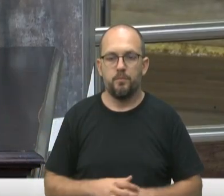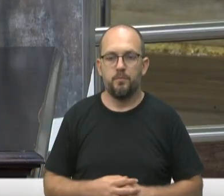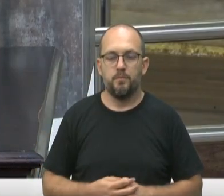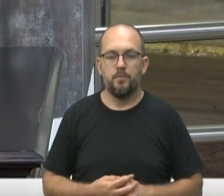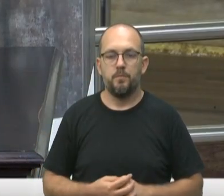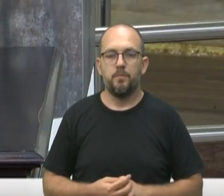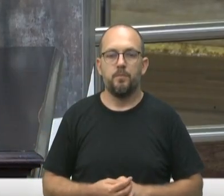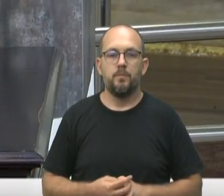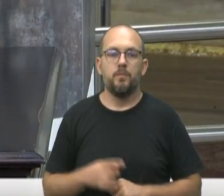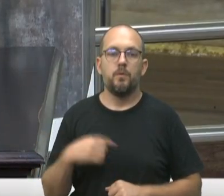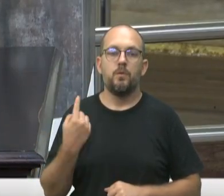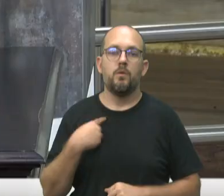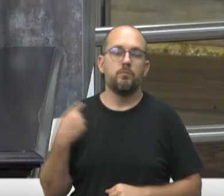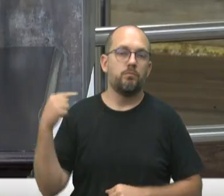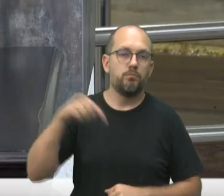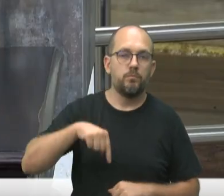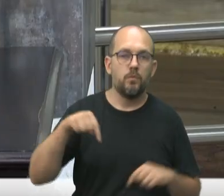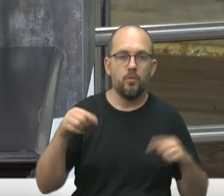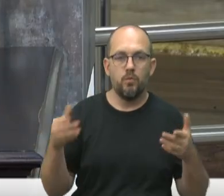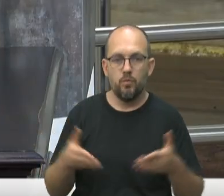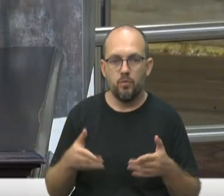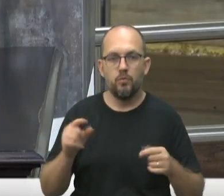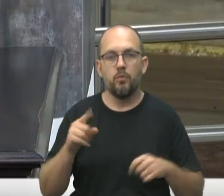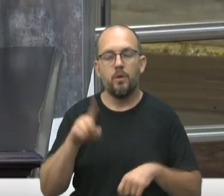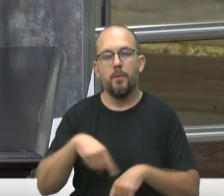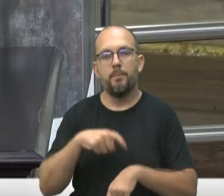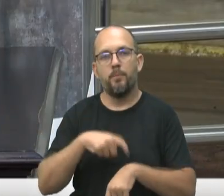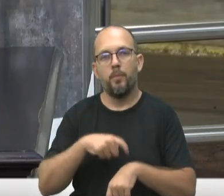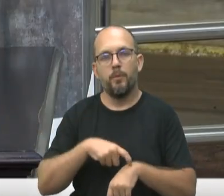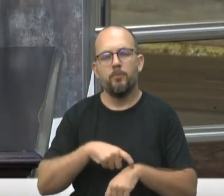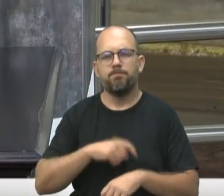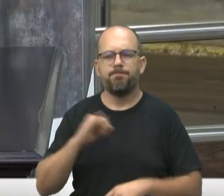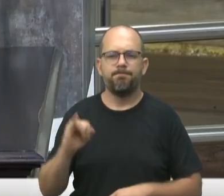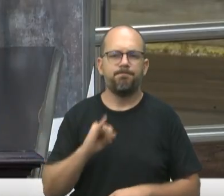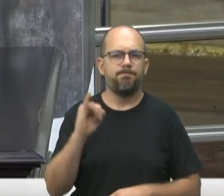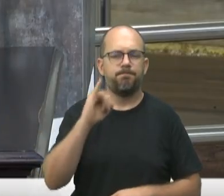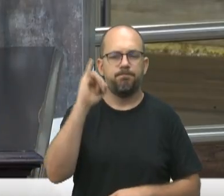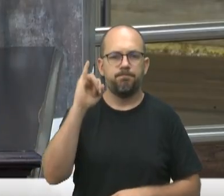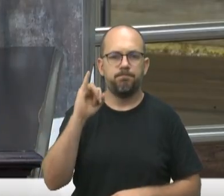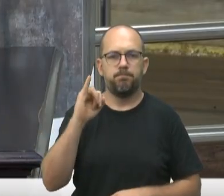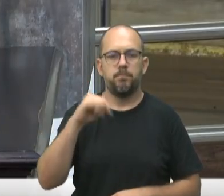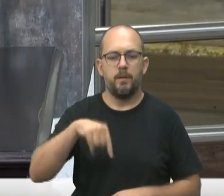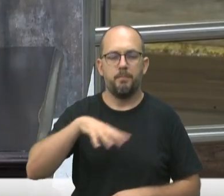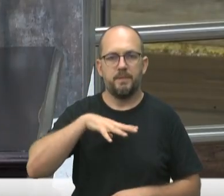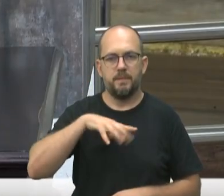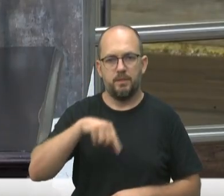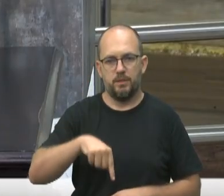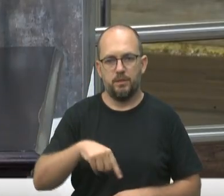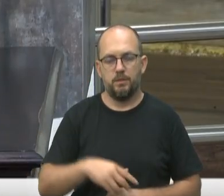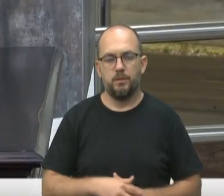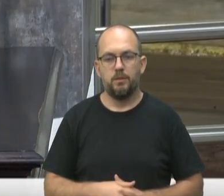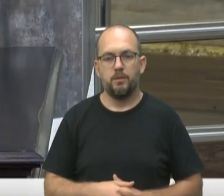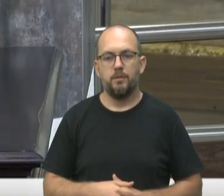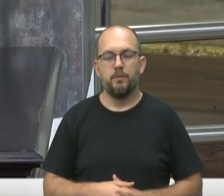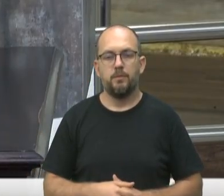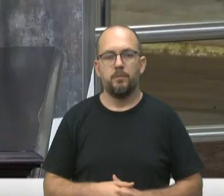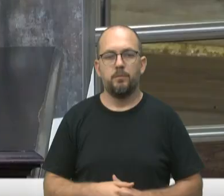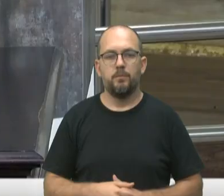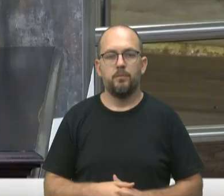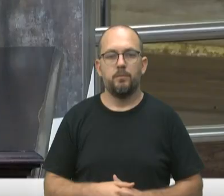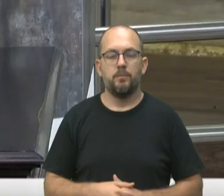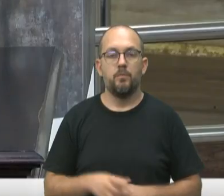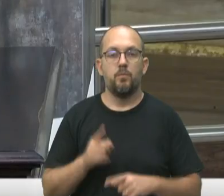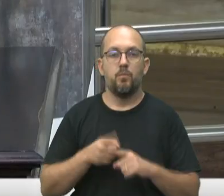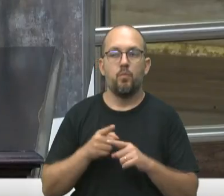A gente está aqui hoje num momento crucial para a nossa cidade. Porque, como